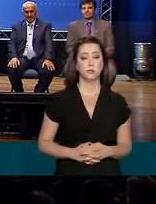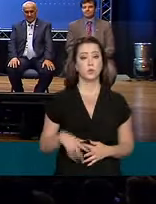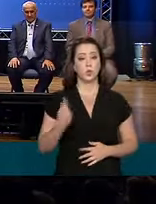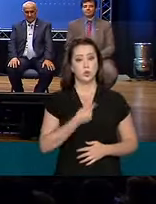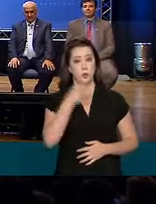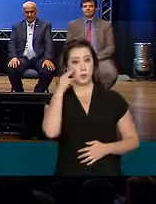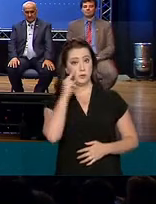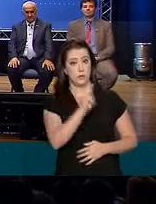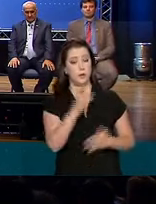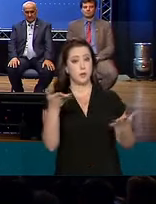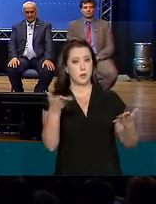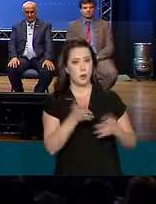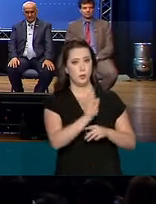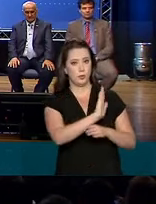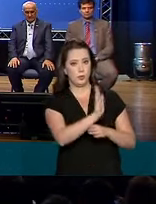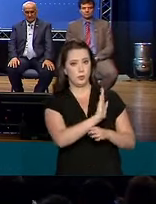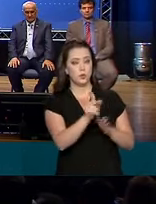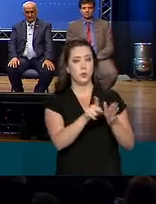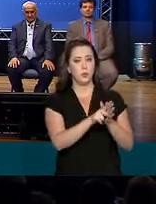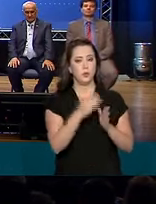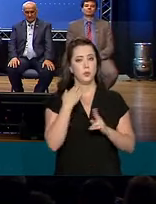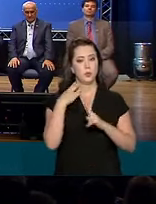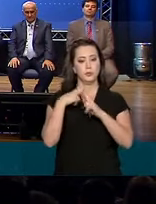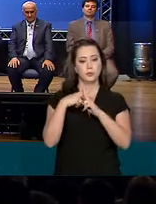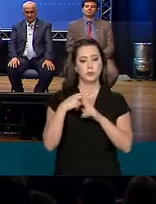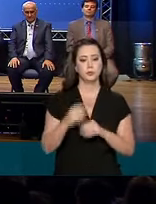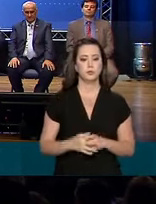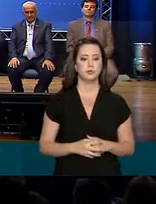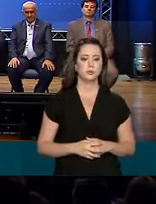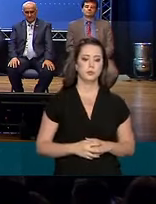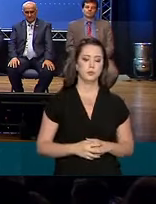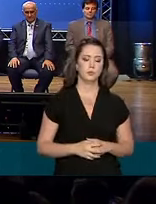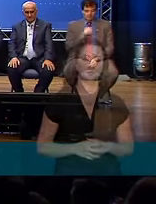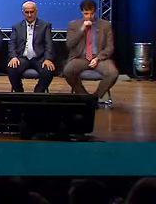Assistiremos agora a vídeo institucional da Caixa.